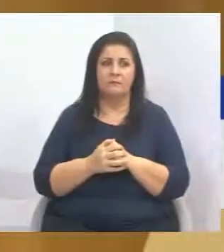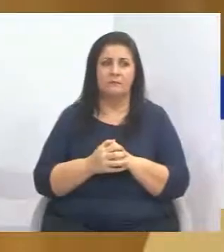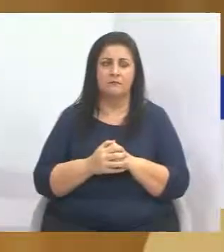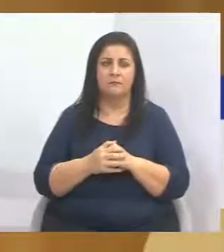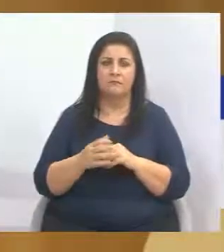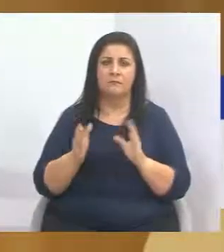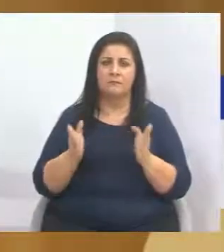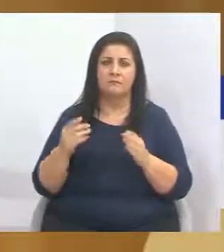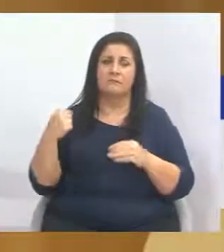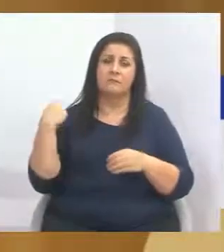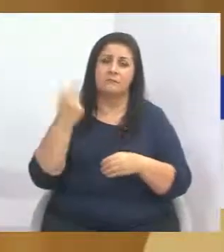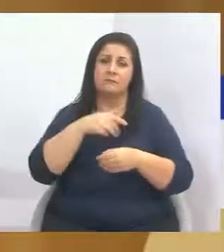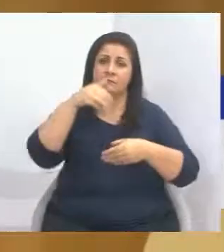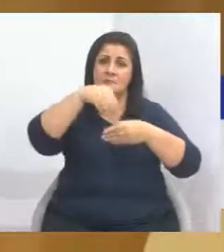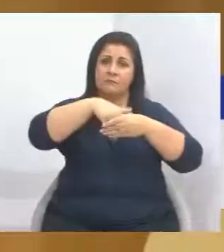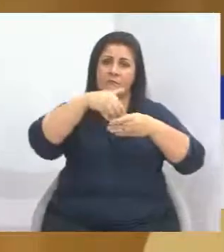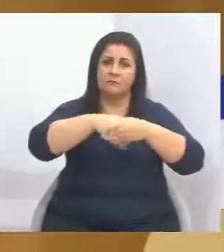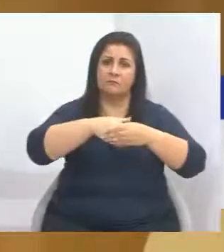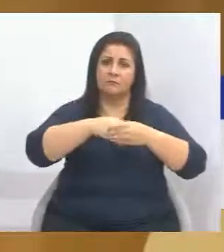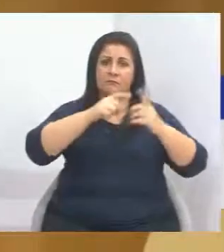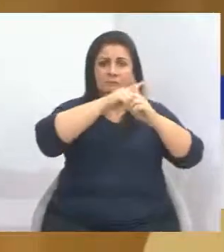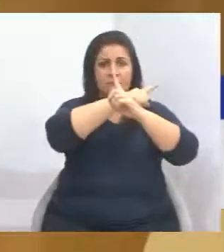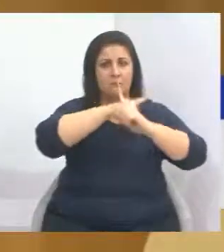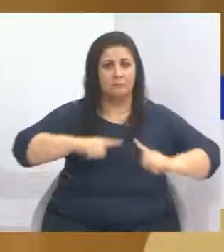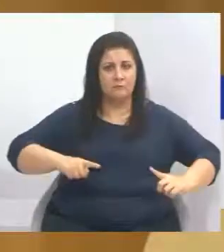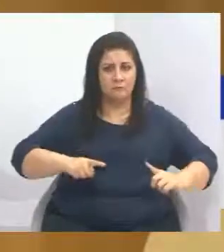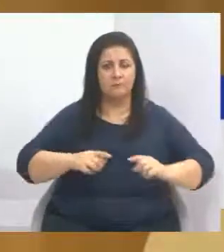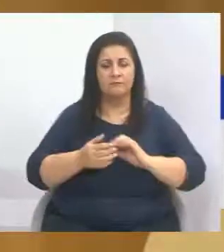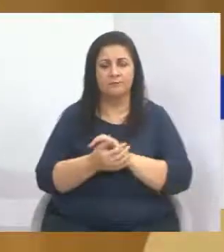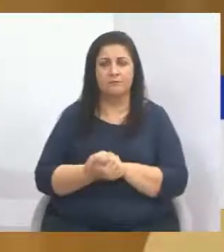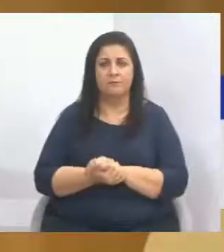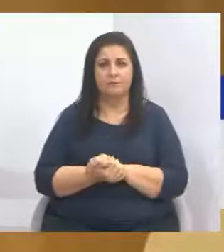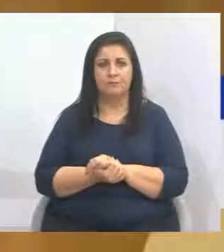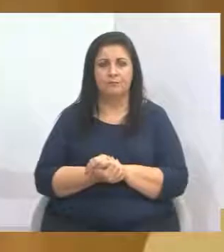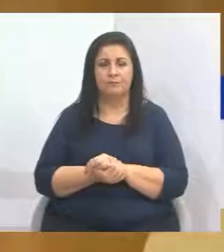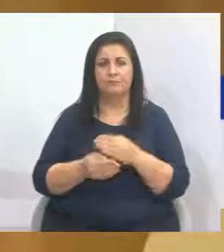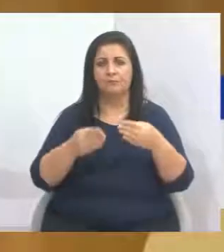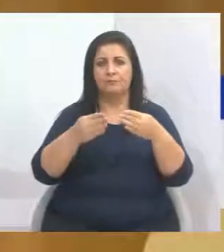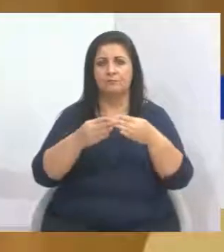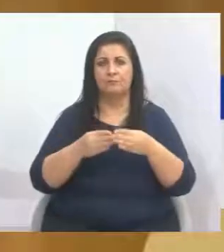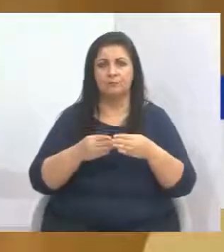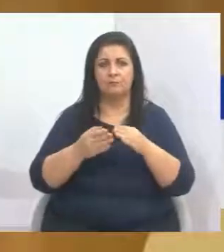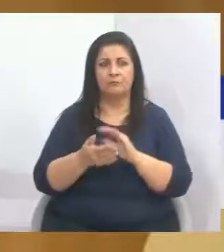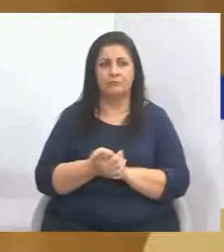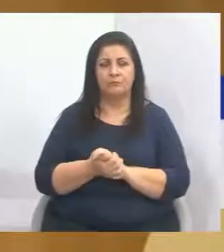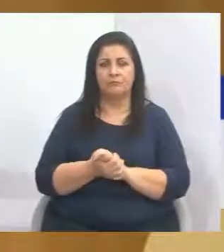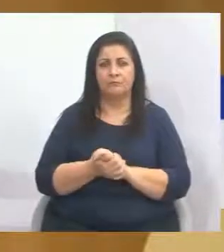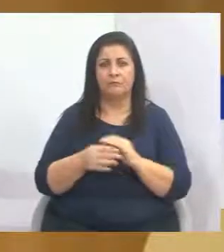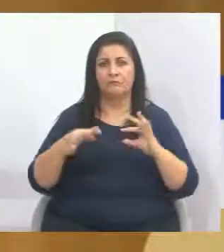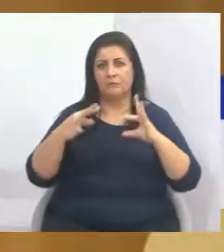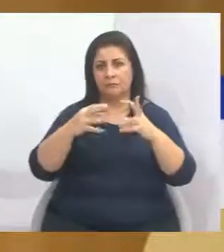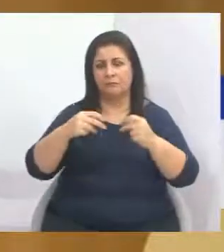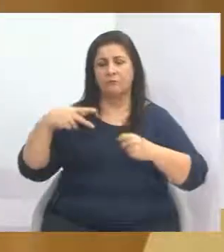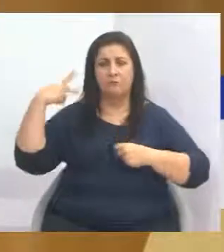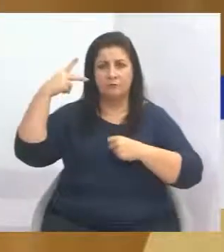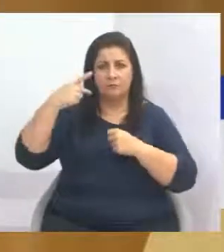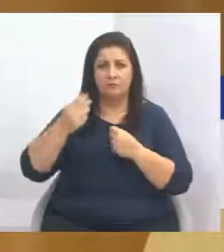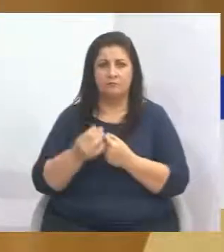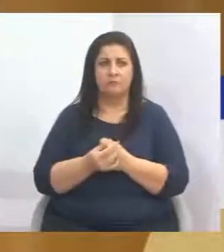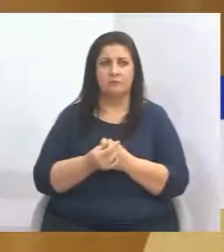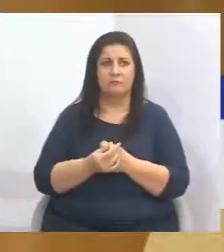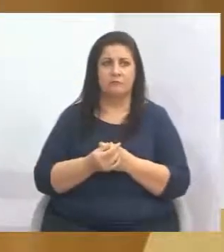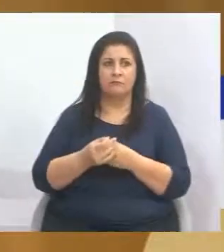estamos votando aqui o veto total do nosso prefeito. Então peço aqui aos nobres pares